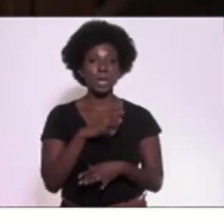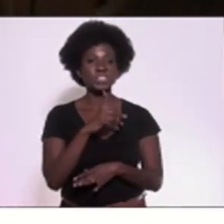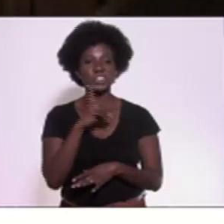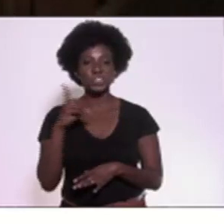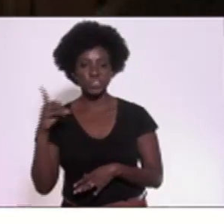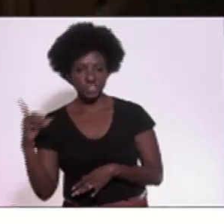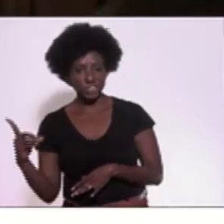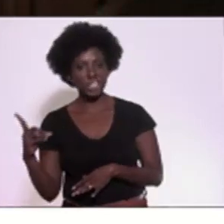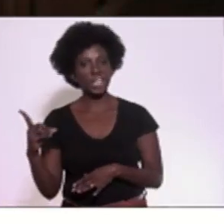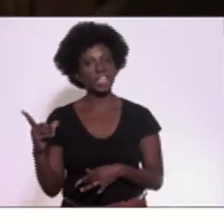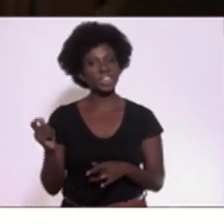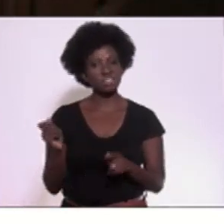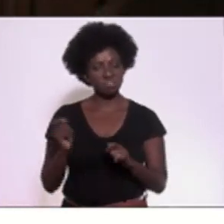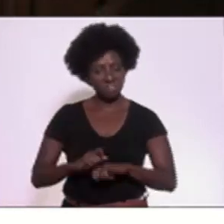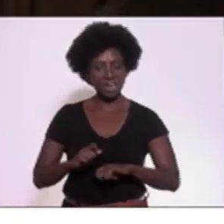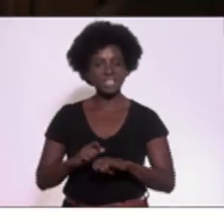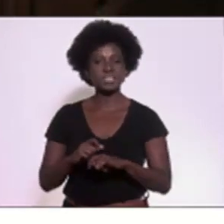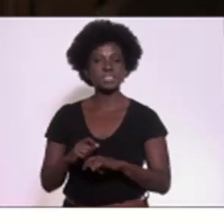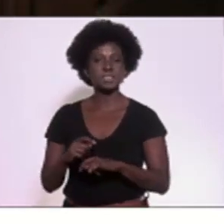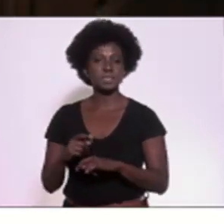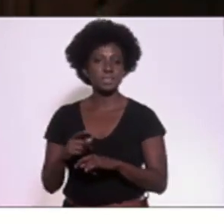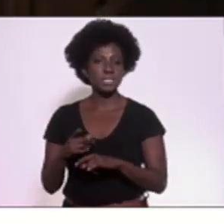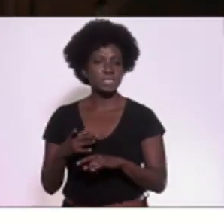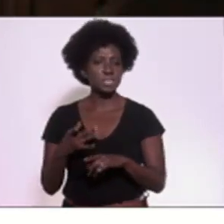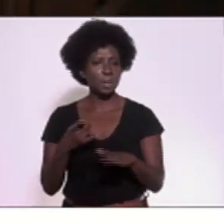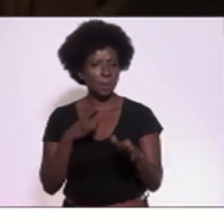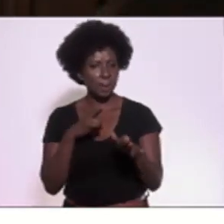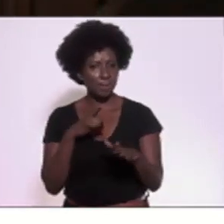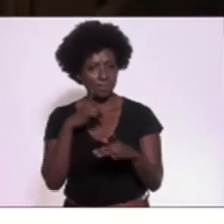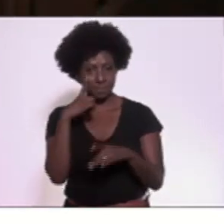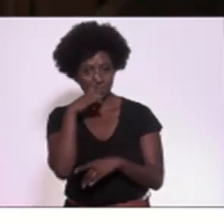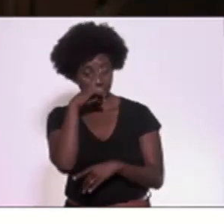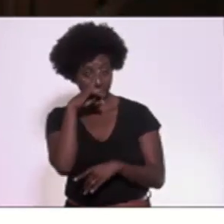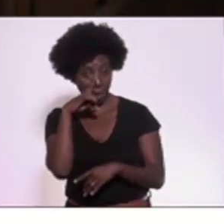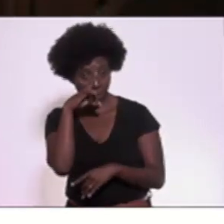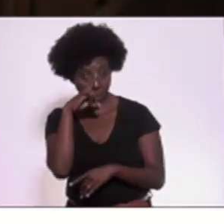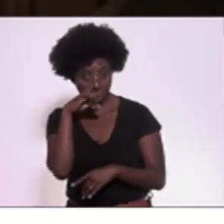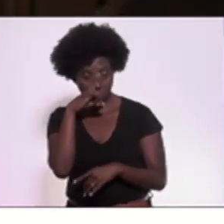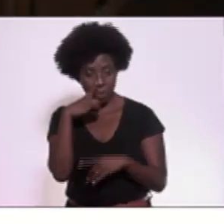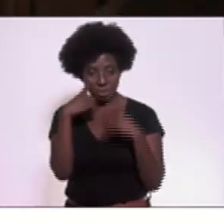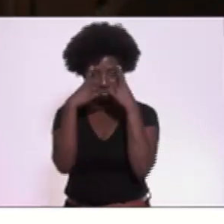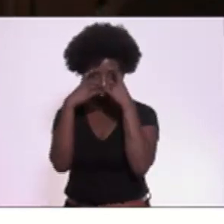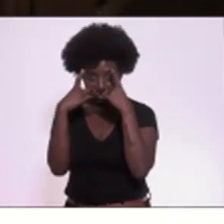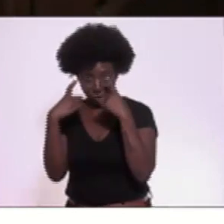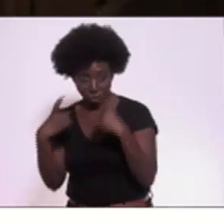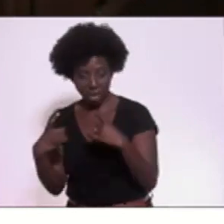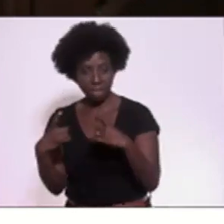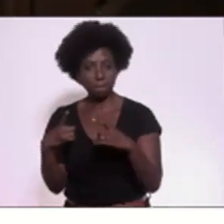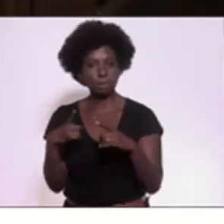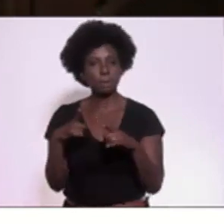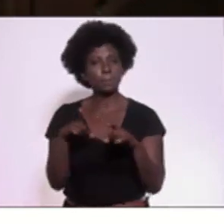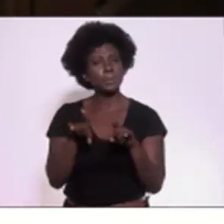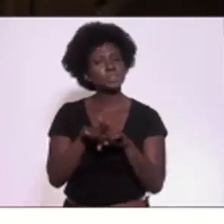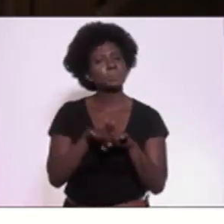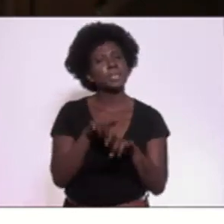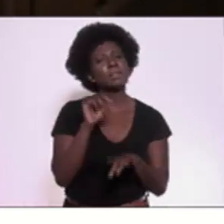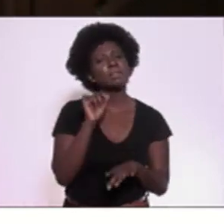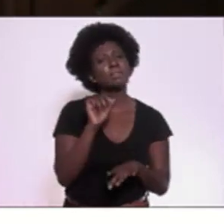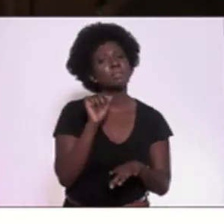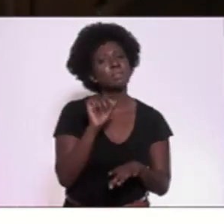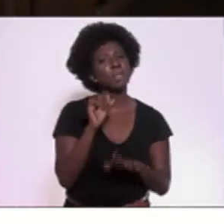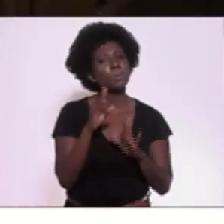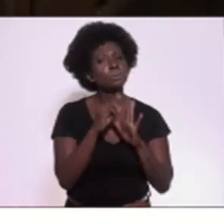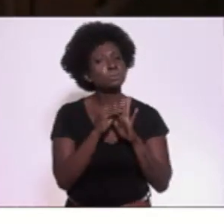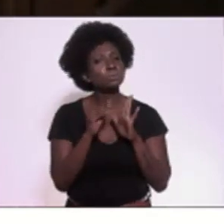ela é extremamente perigosa, violenta, mas ela também tem respaldo nesse governo que